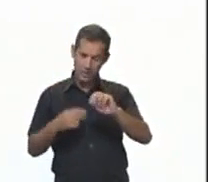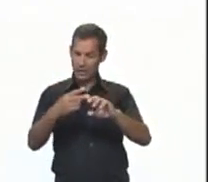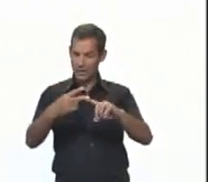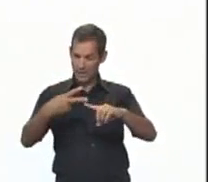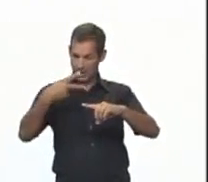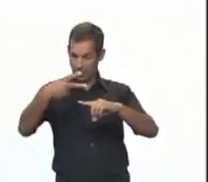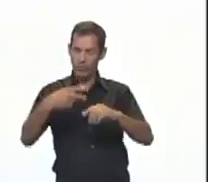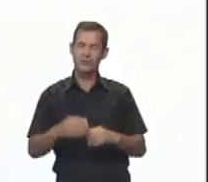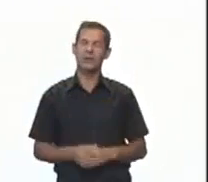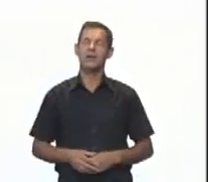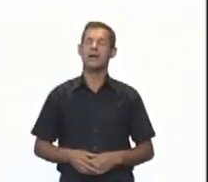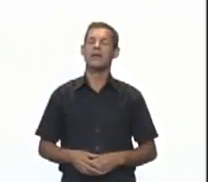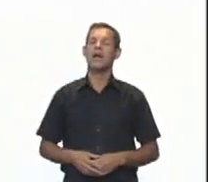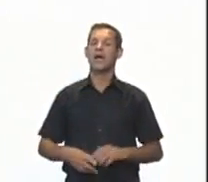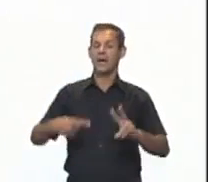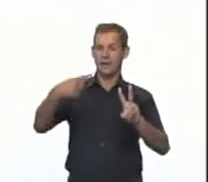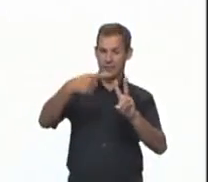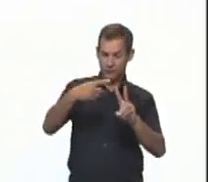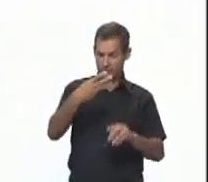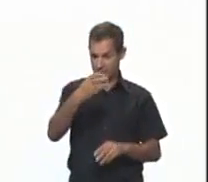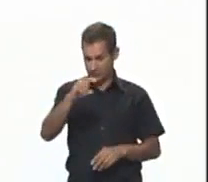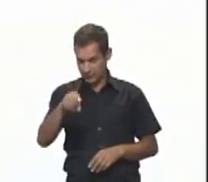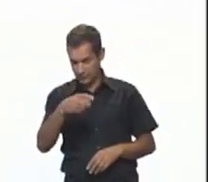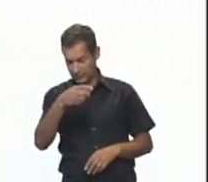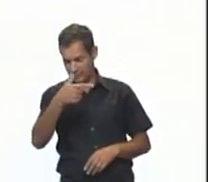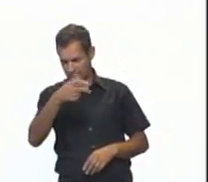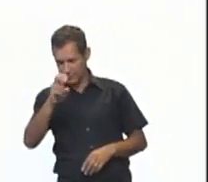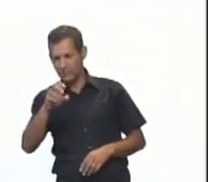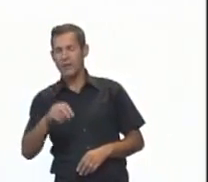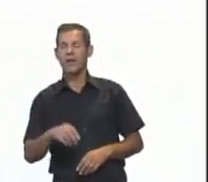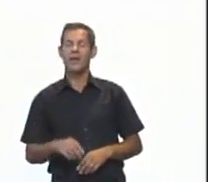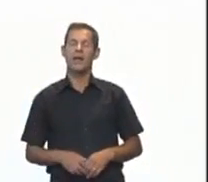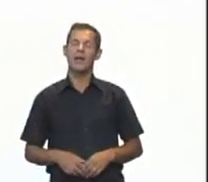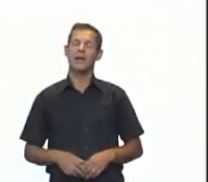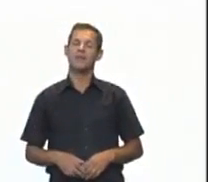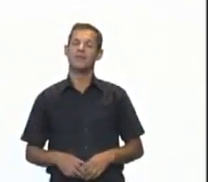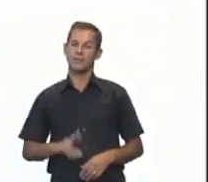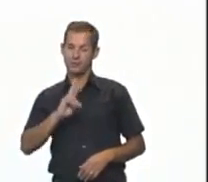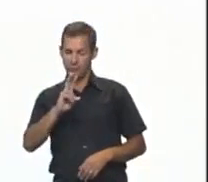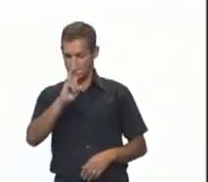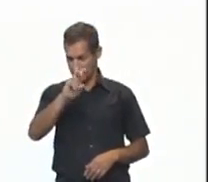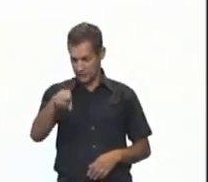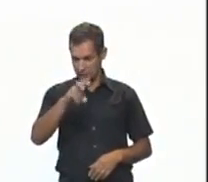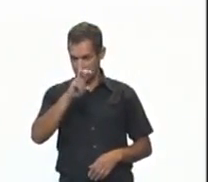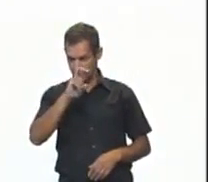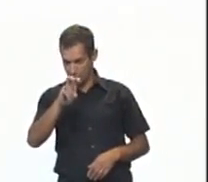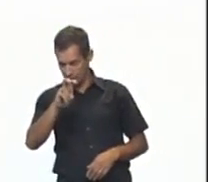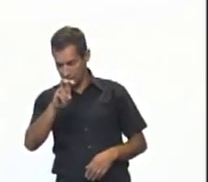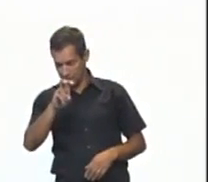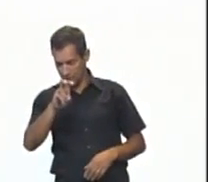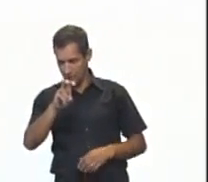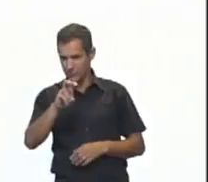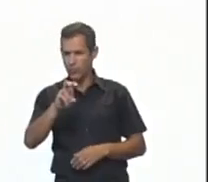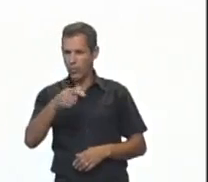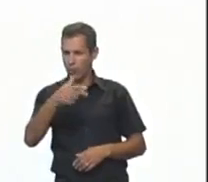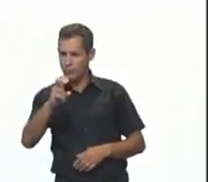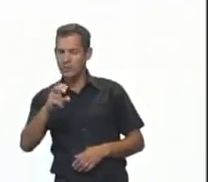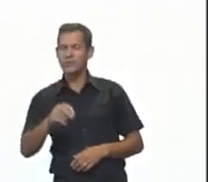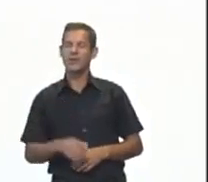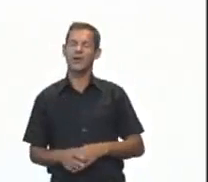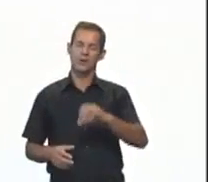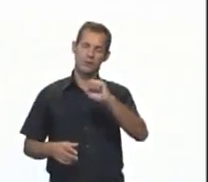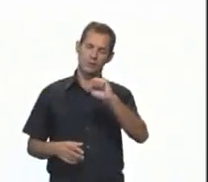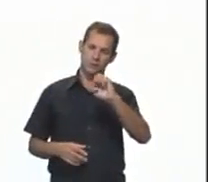quadrado. Raiz quadrada de 30,25 é justamente o 5,5 vezes o seno de θ. Então, nós